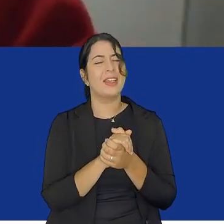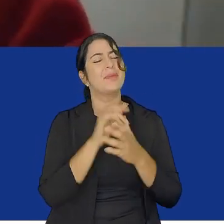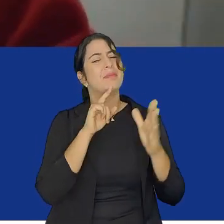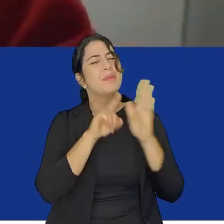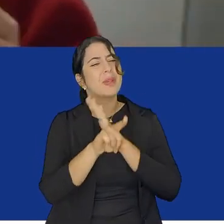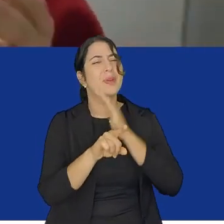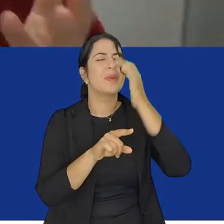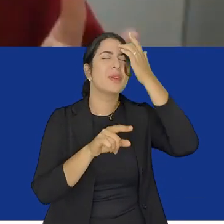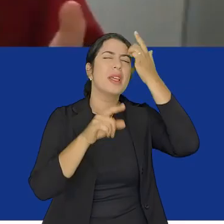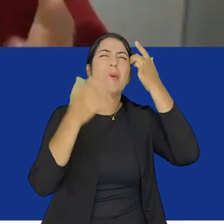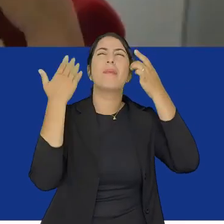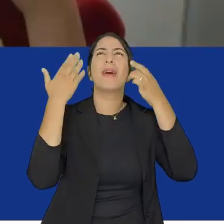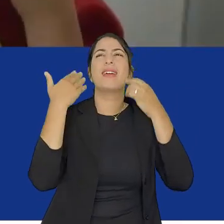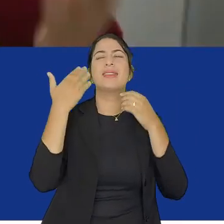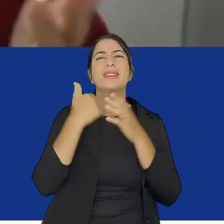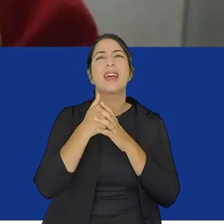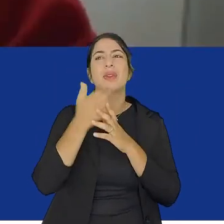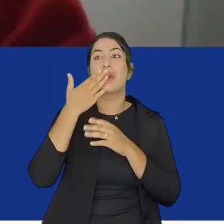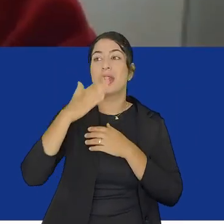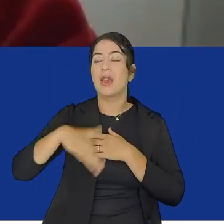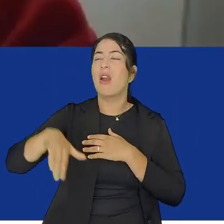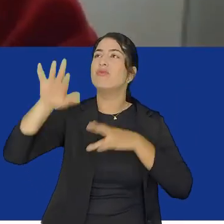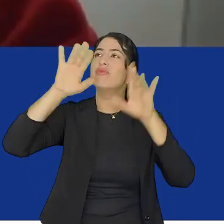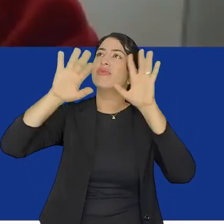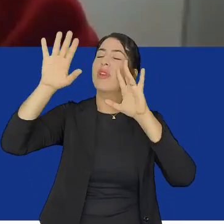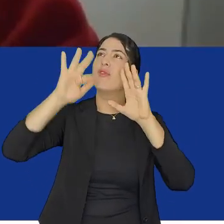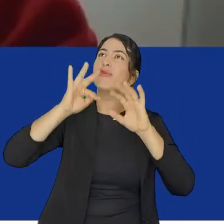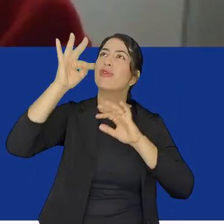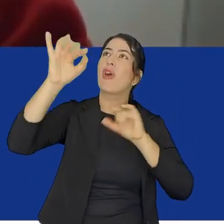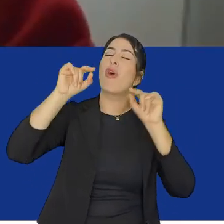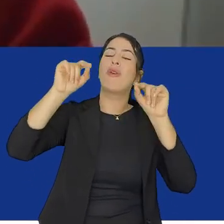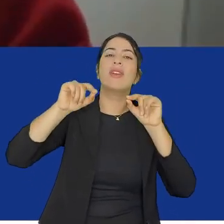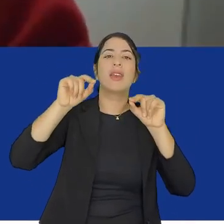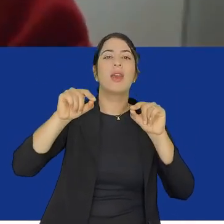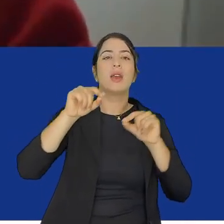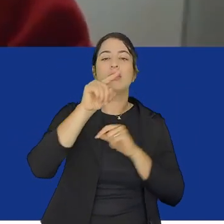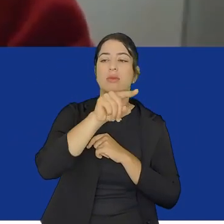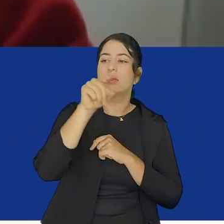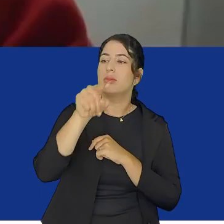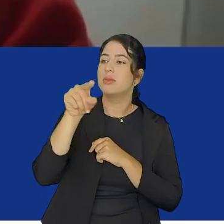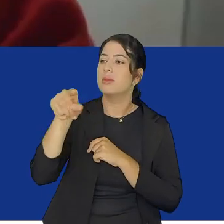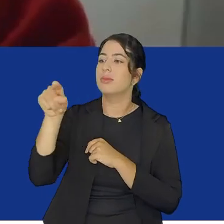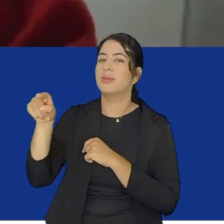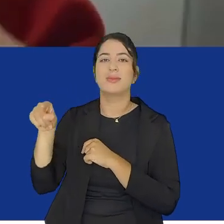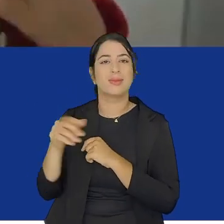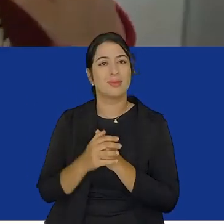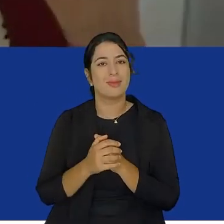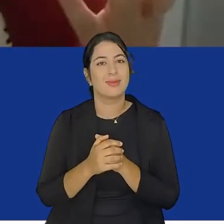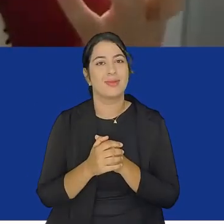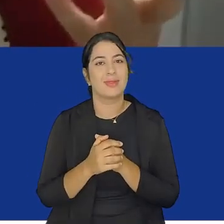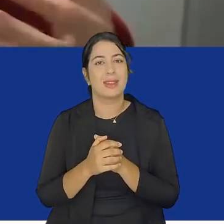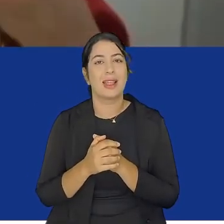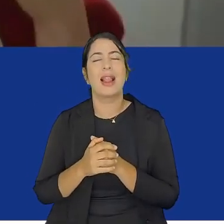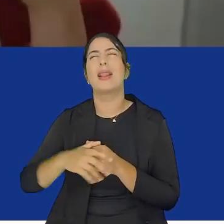aí pergunta: o que que você sonhava ser quando você era criança? E deixa todo mundo falar. Você vai conhecer muito. Conte